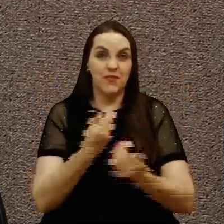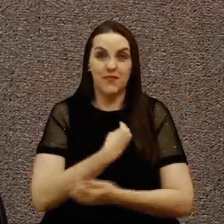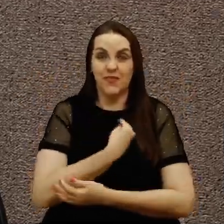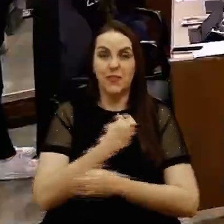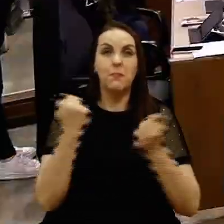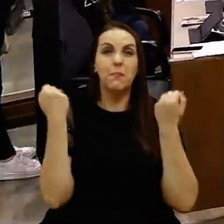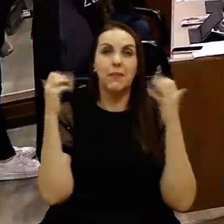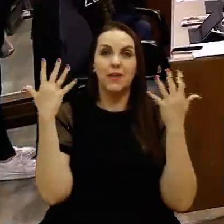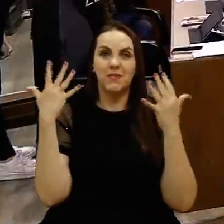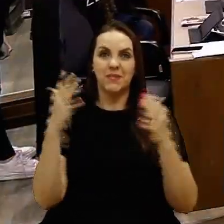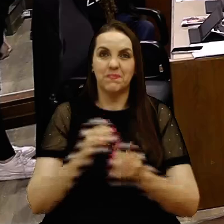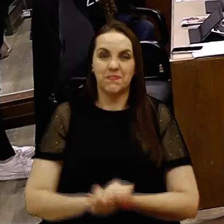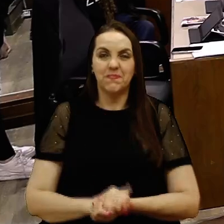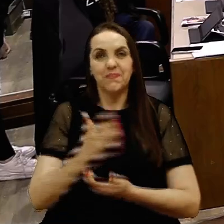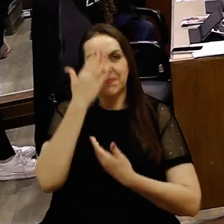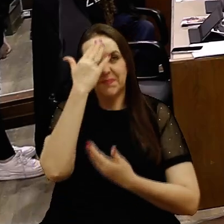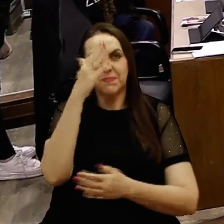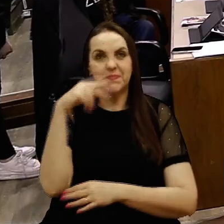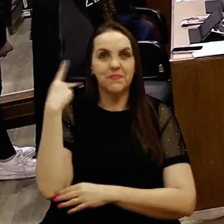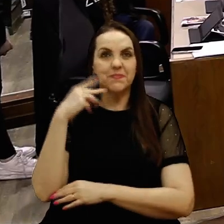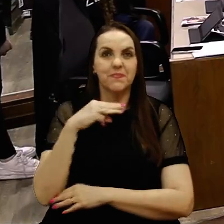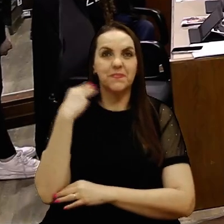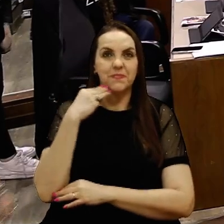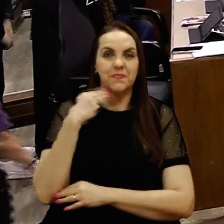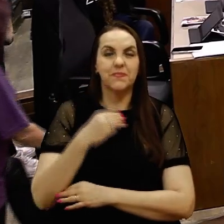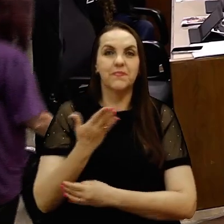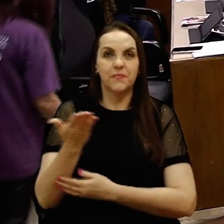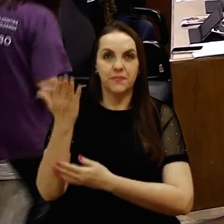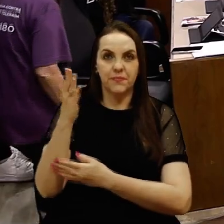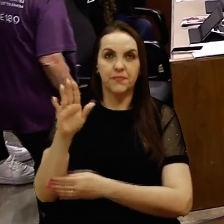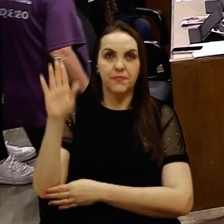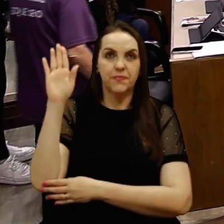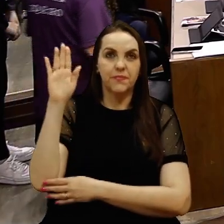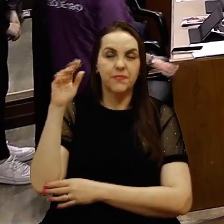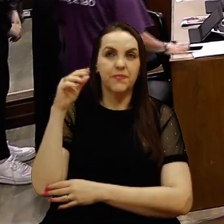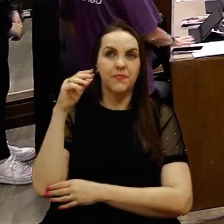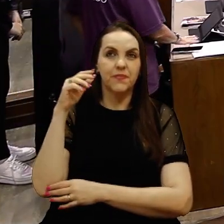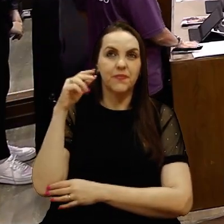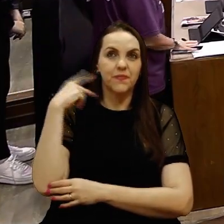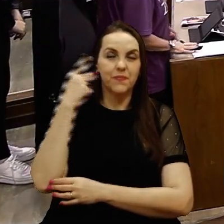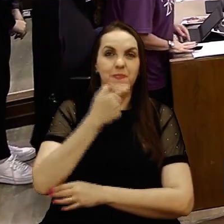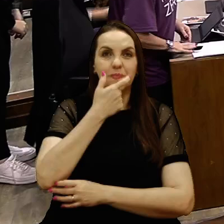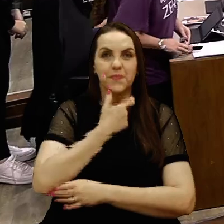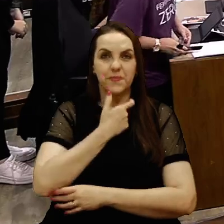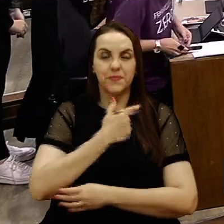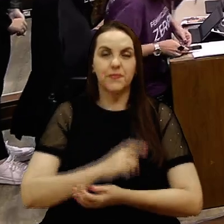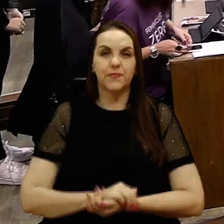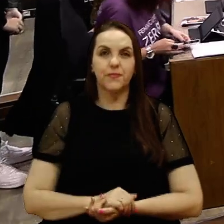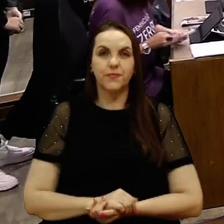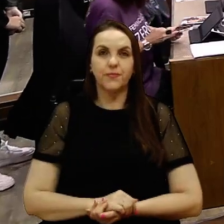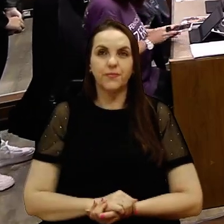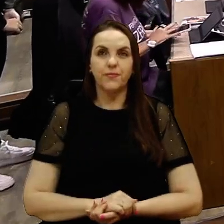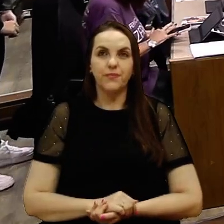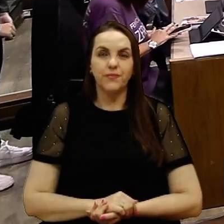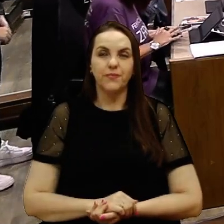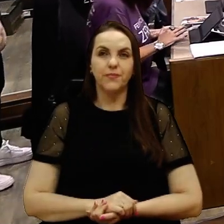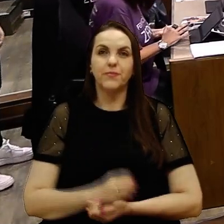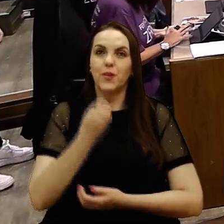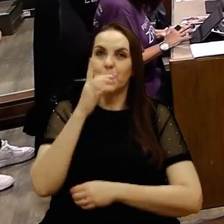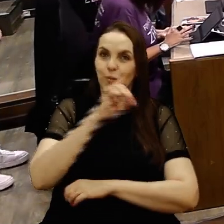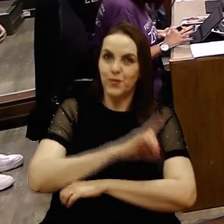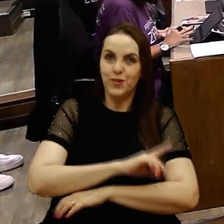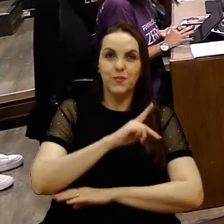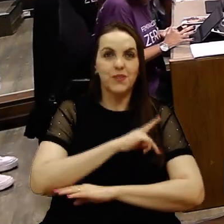Parabéns. Obrigado, vereadora Marisol Santos. Com a palavra, vereador Tenente Cristiano Becker. Bom dia,